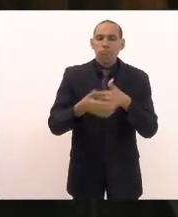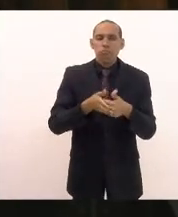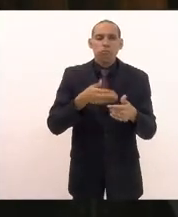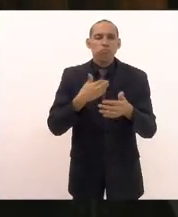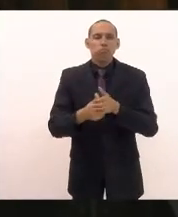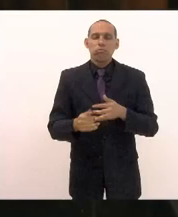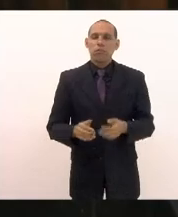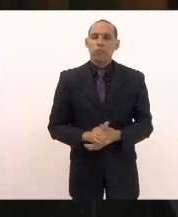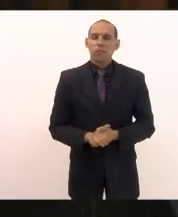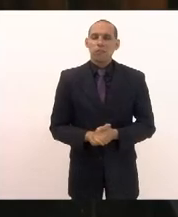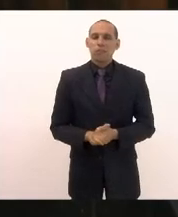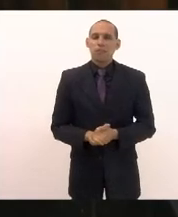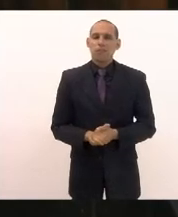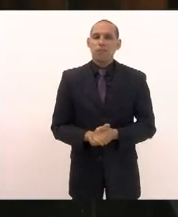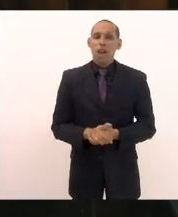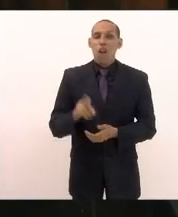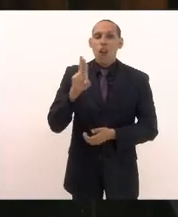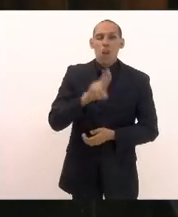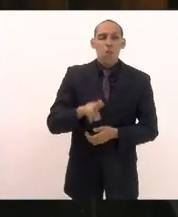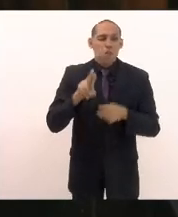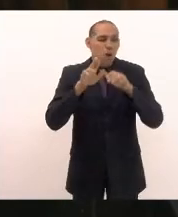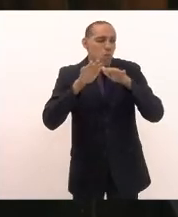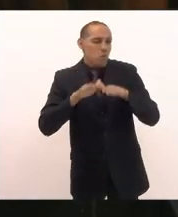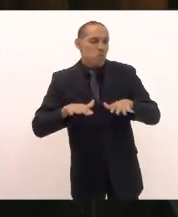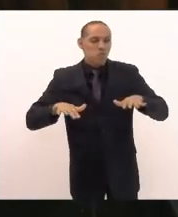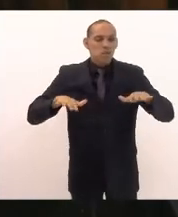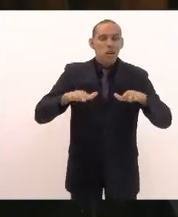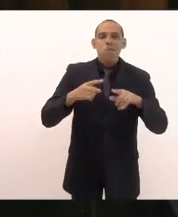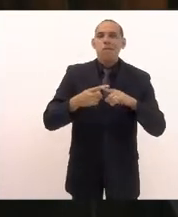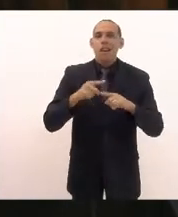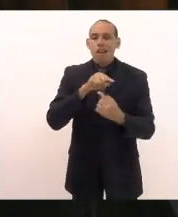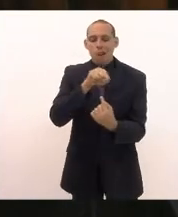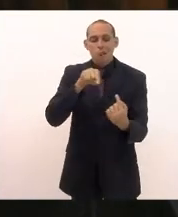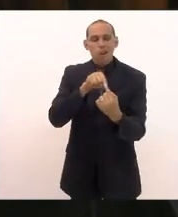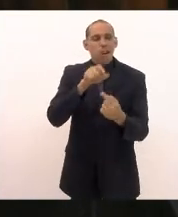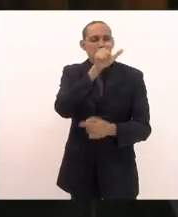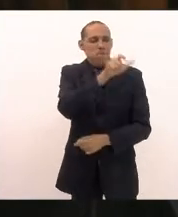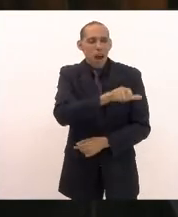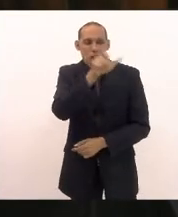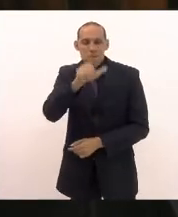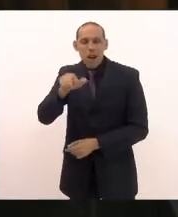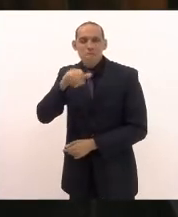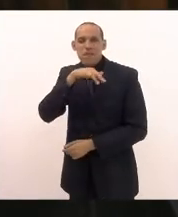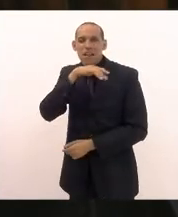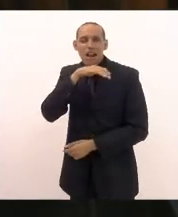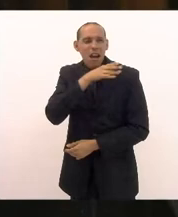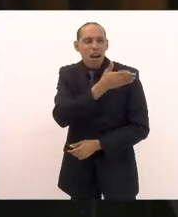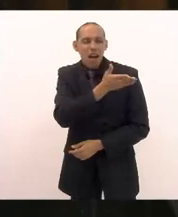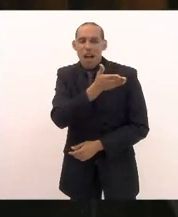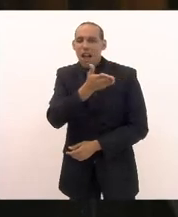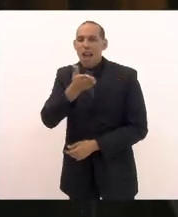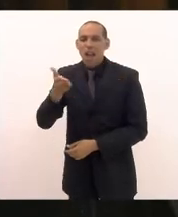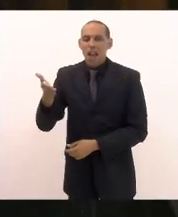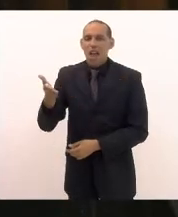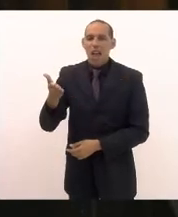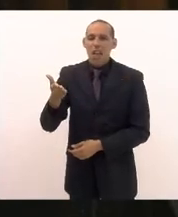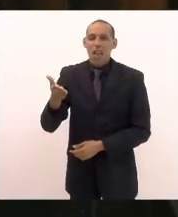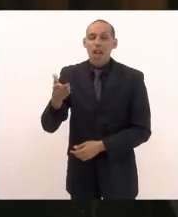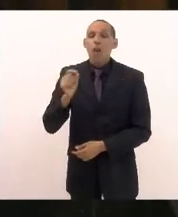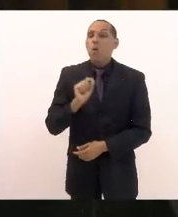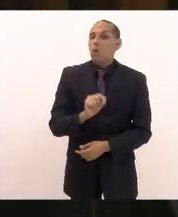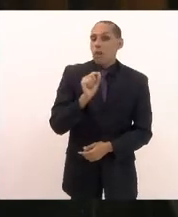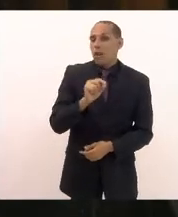importa. Usemos, porque o objetivo desses homens maus, perversos, cruéis,